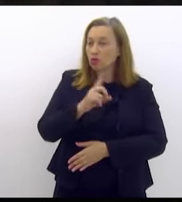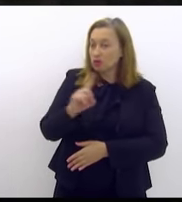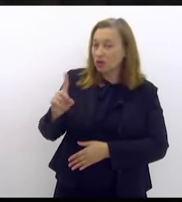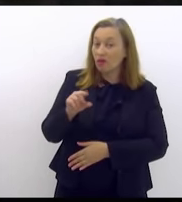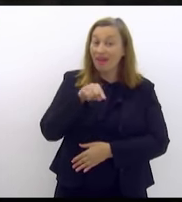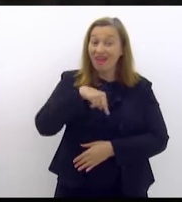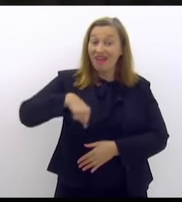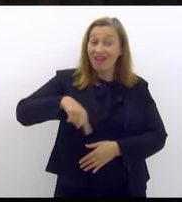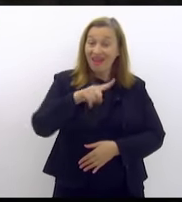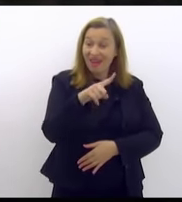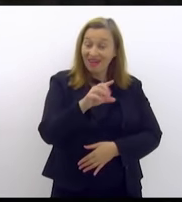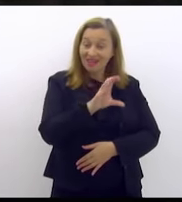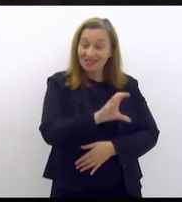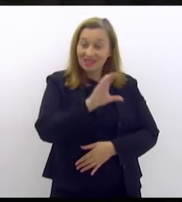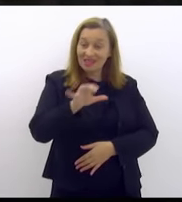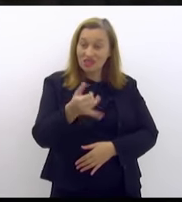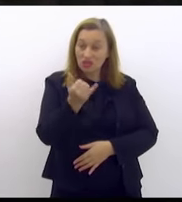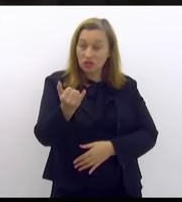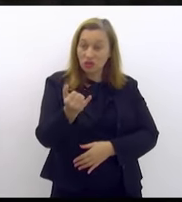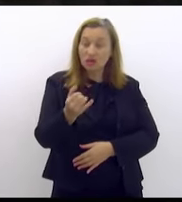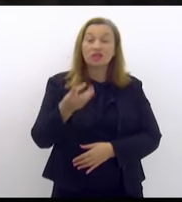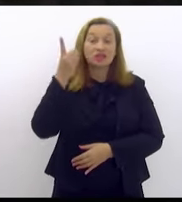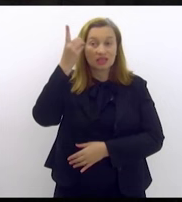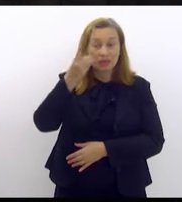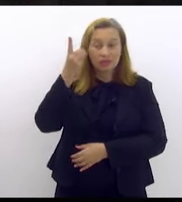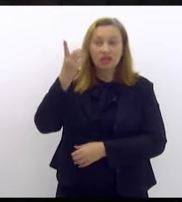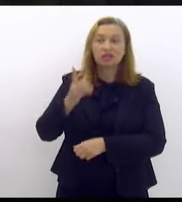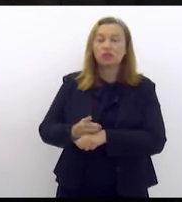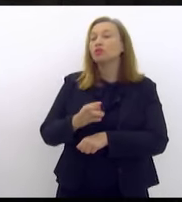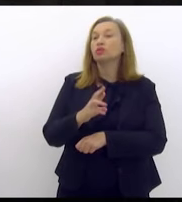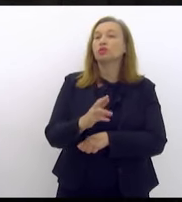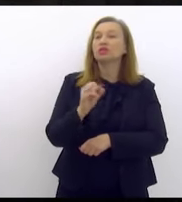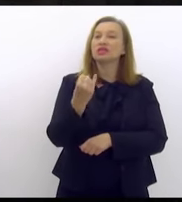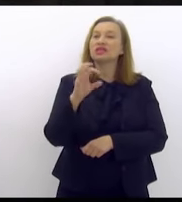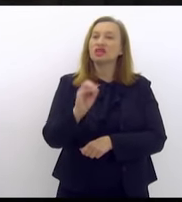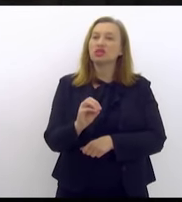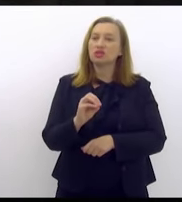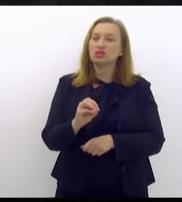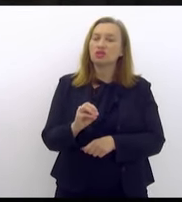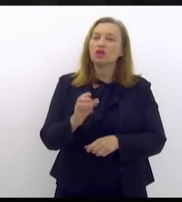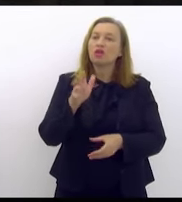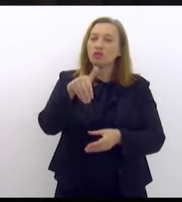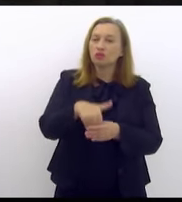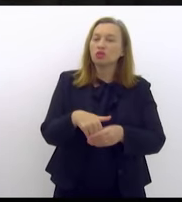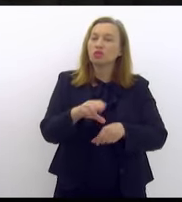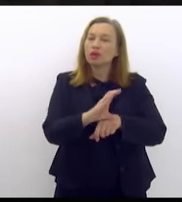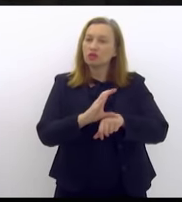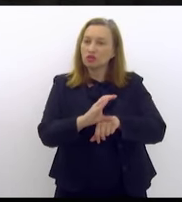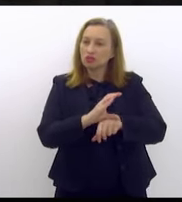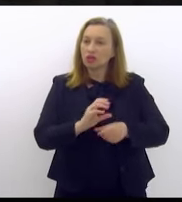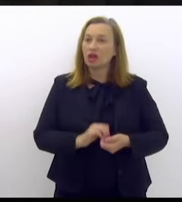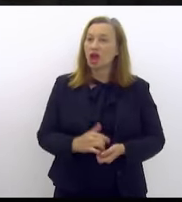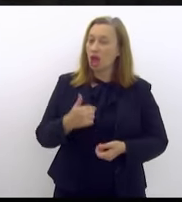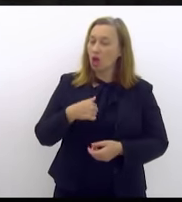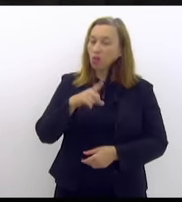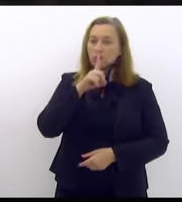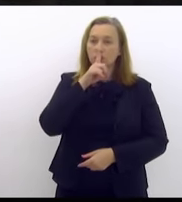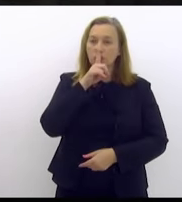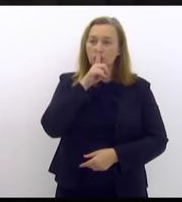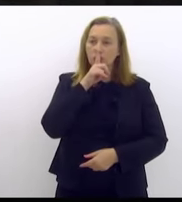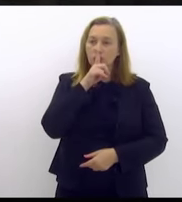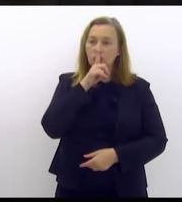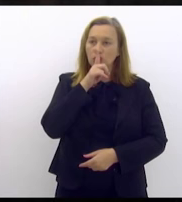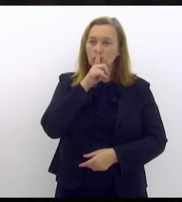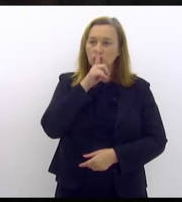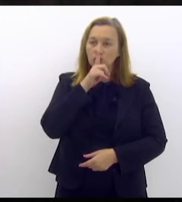CCJ, deputado doutor Serginho votou pela constitucionalidade. Eu me calei, o